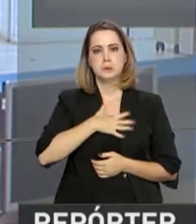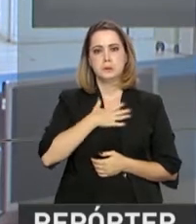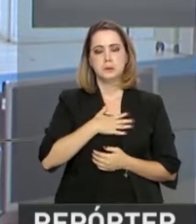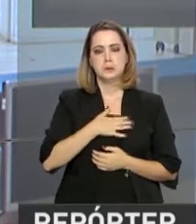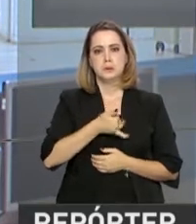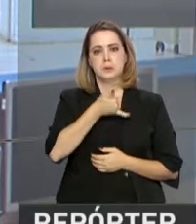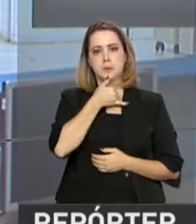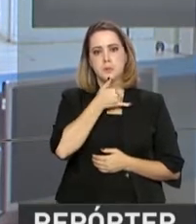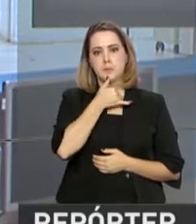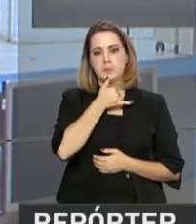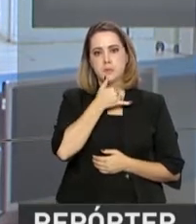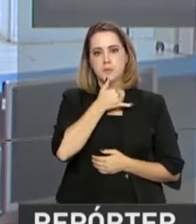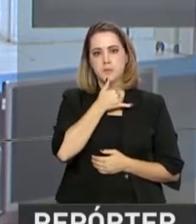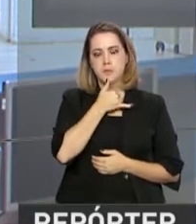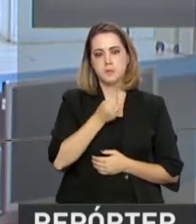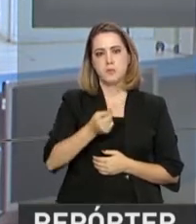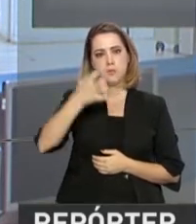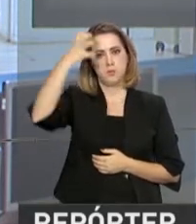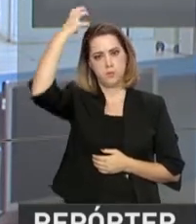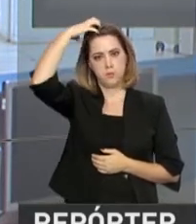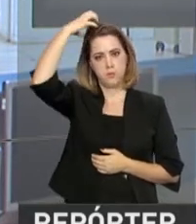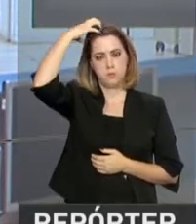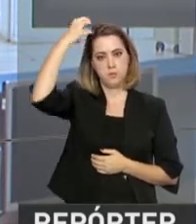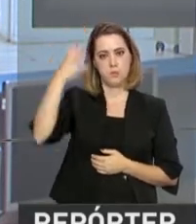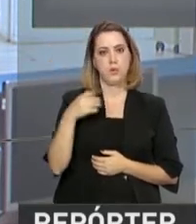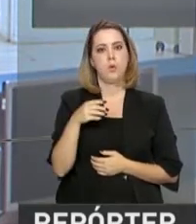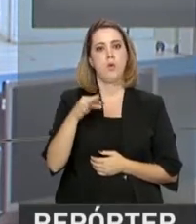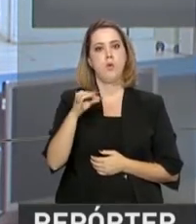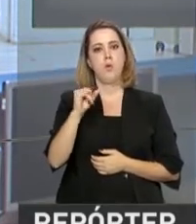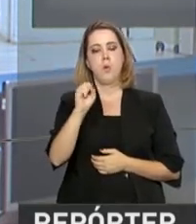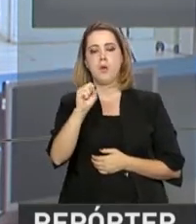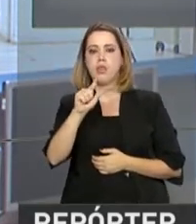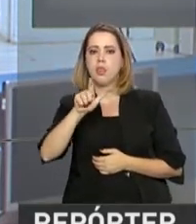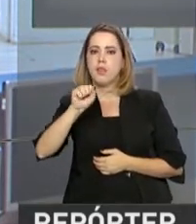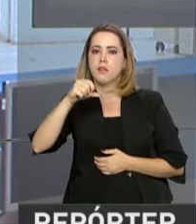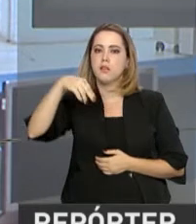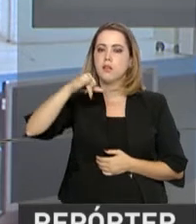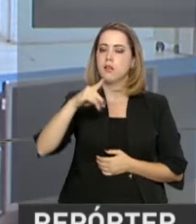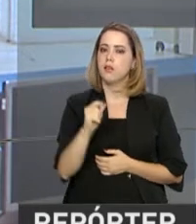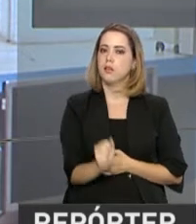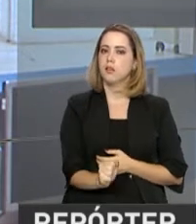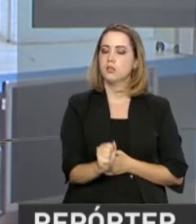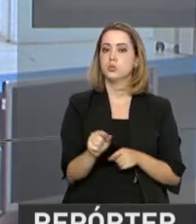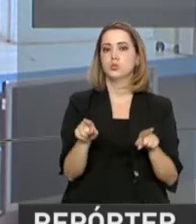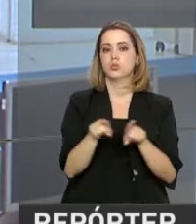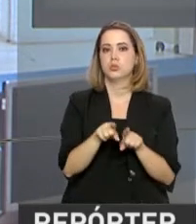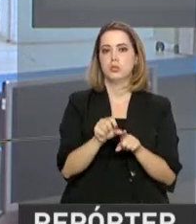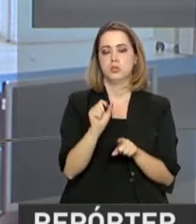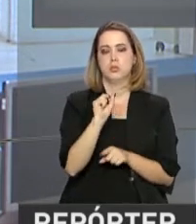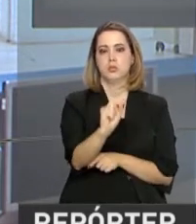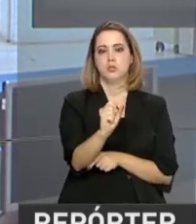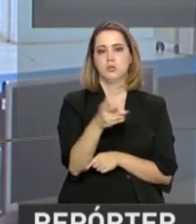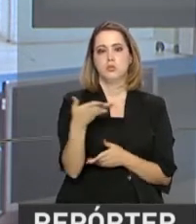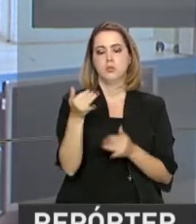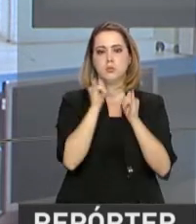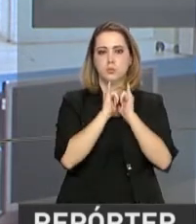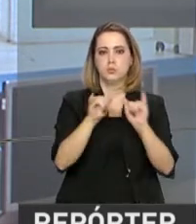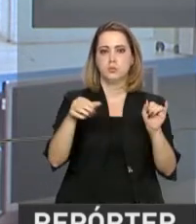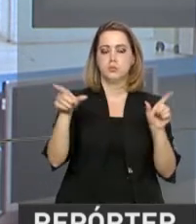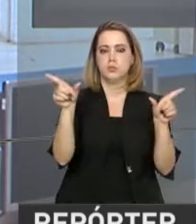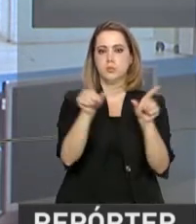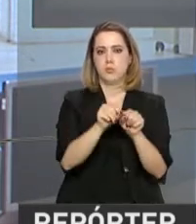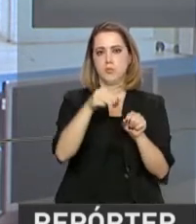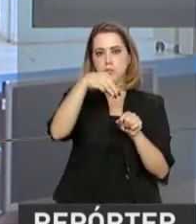do falecimento de sua mãe deles majestade o rei da tailândia bhumibol adulayadej de acordo com a nota do ministério das relações